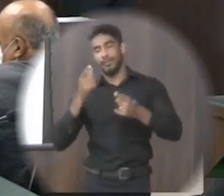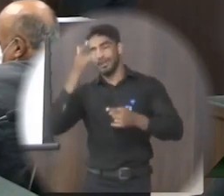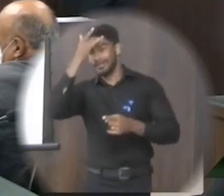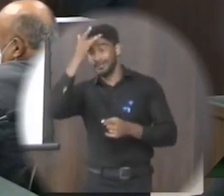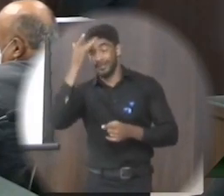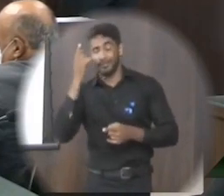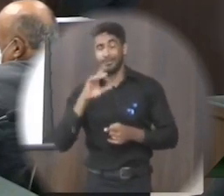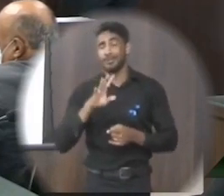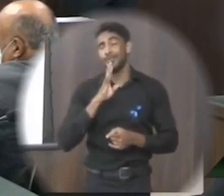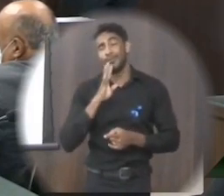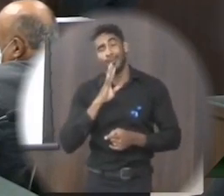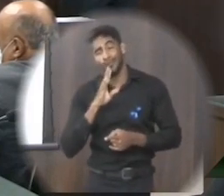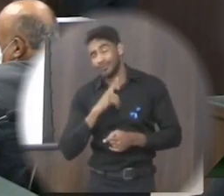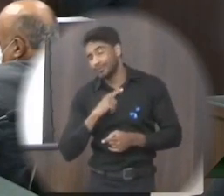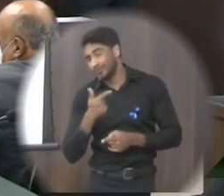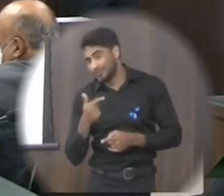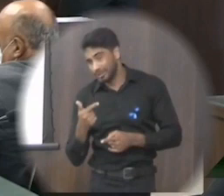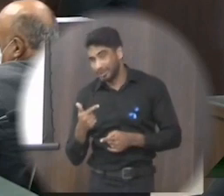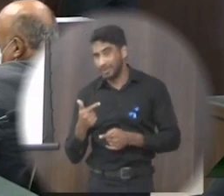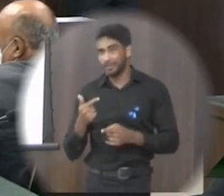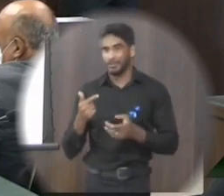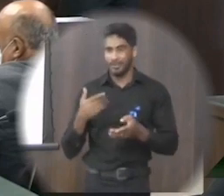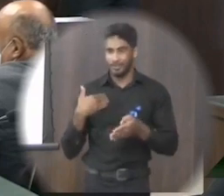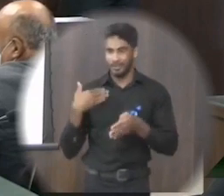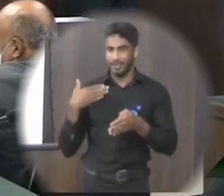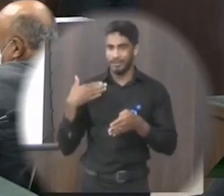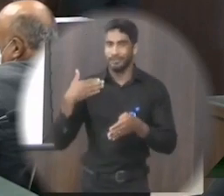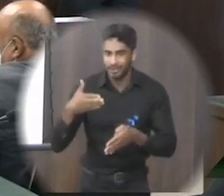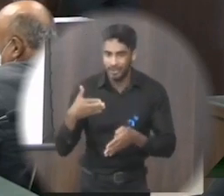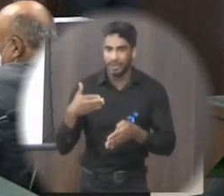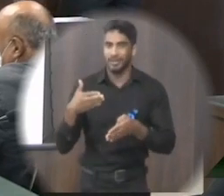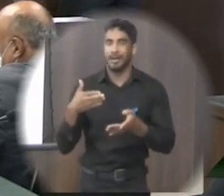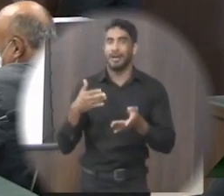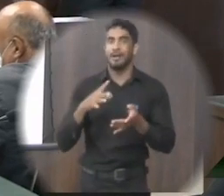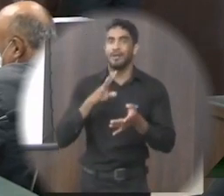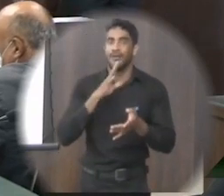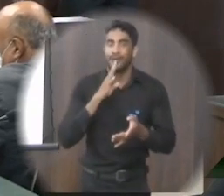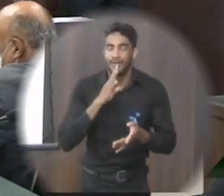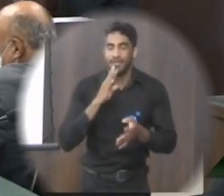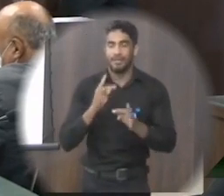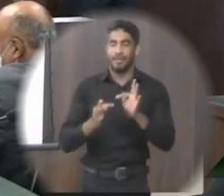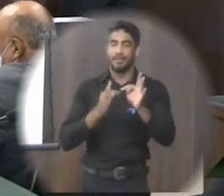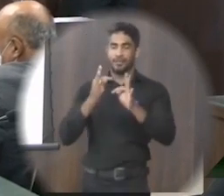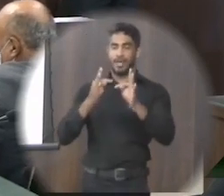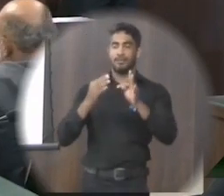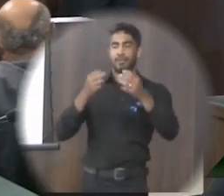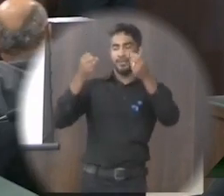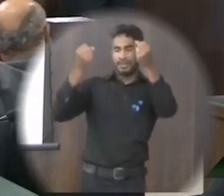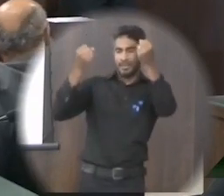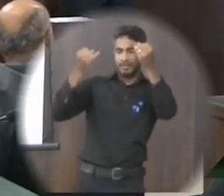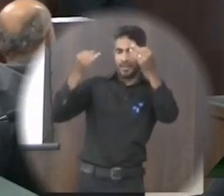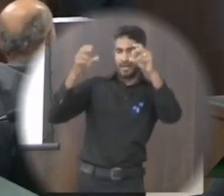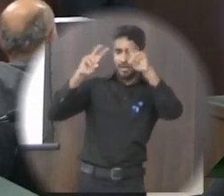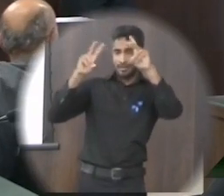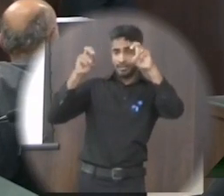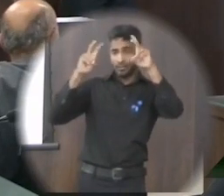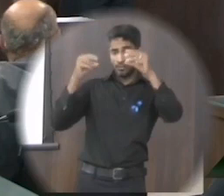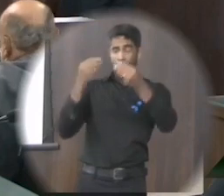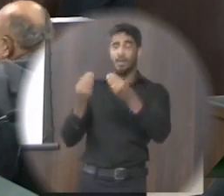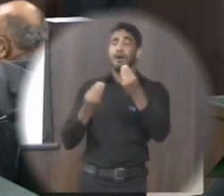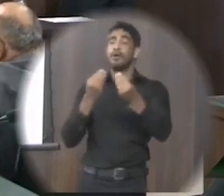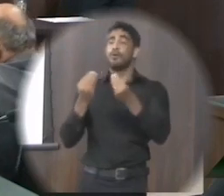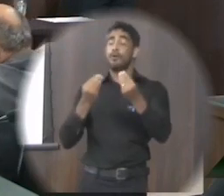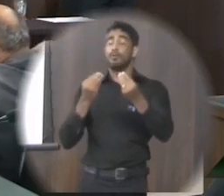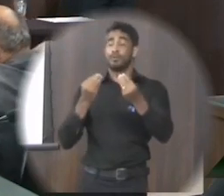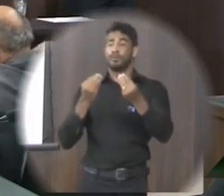tinha formação, logicamente que ele não ia se expor sem nenhum conhecimento técnico. Então eu queria que o senhor explanasse um pouquinho mais sobre isso aí, para